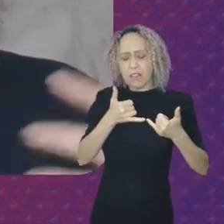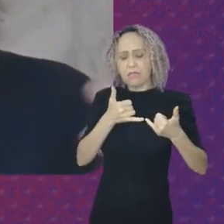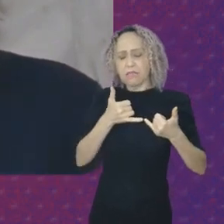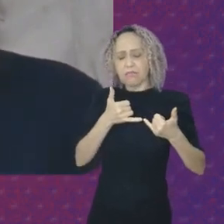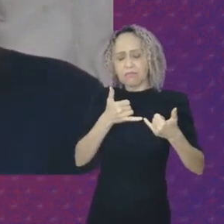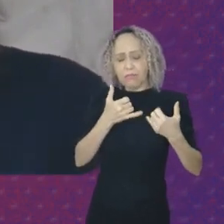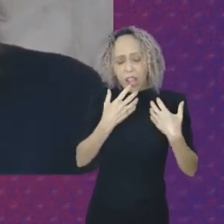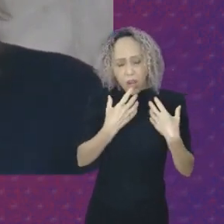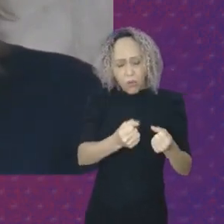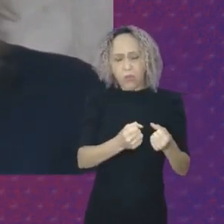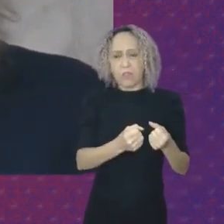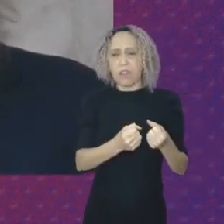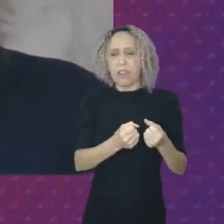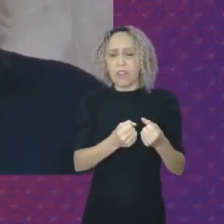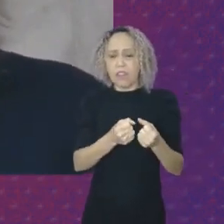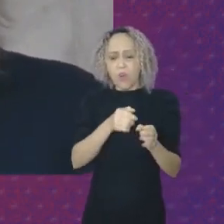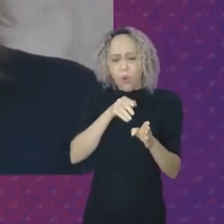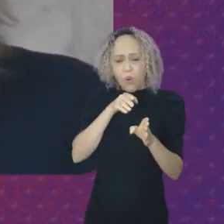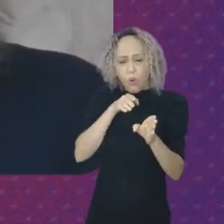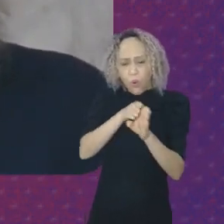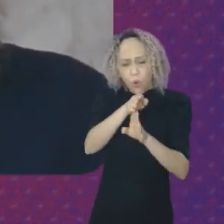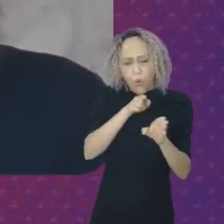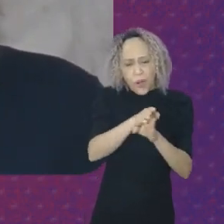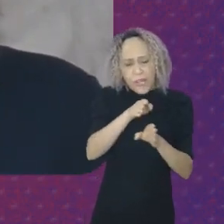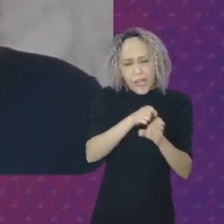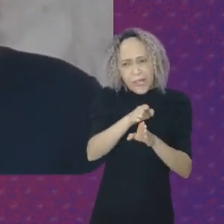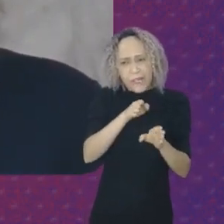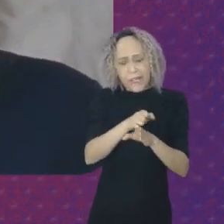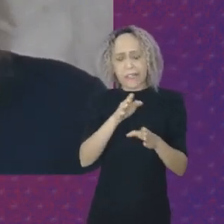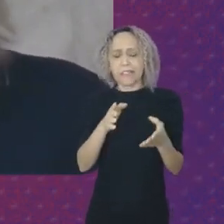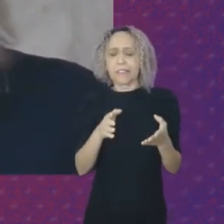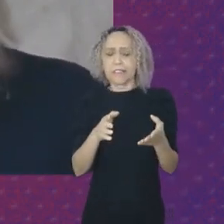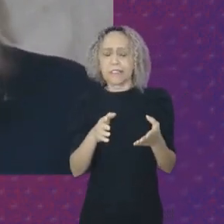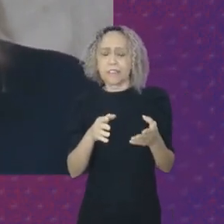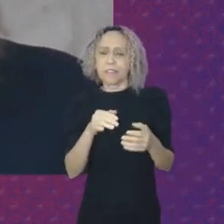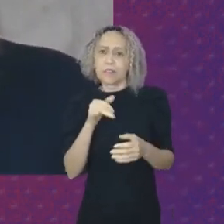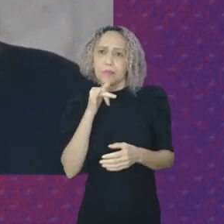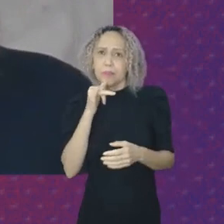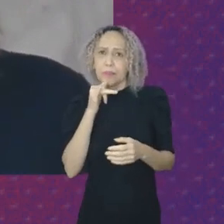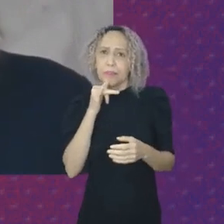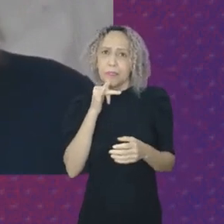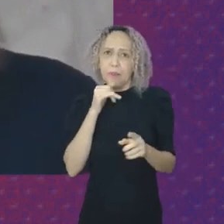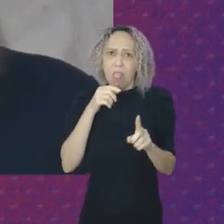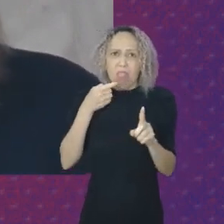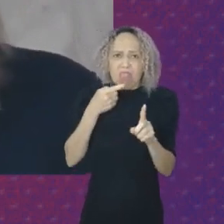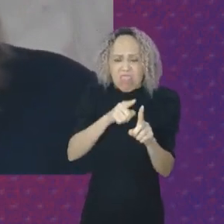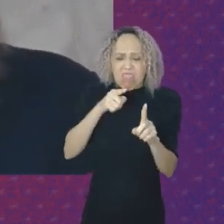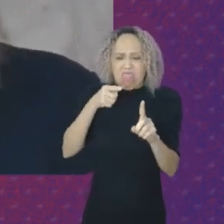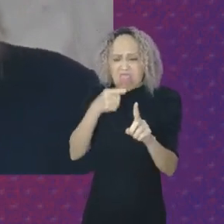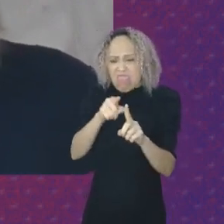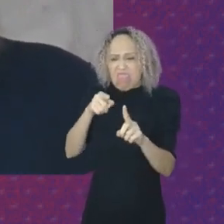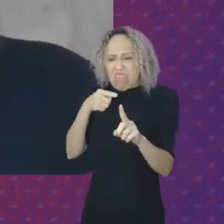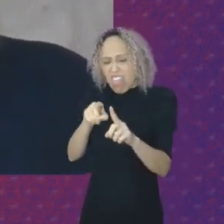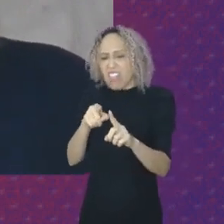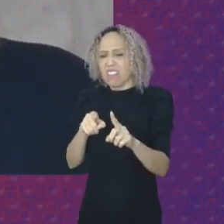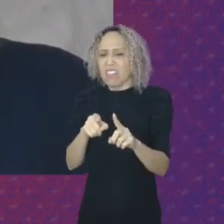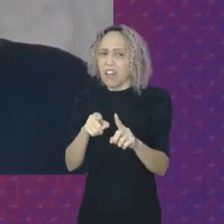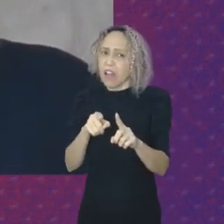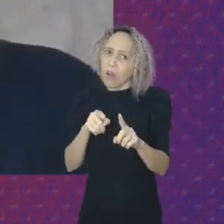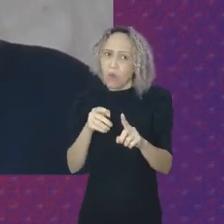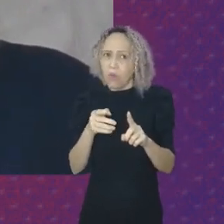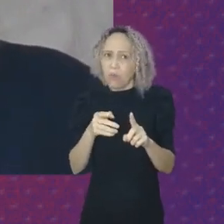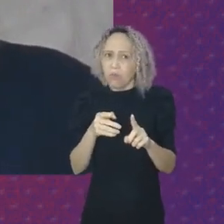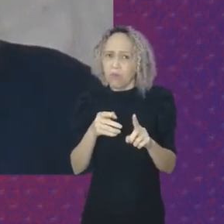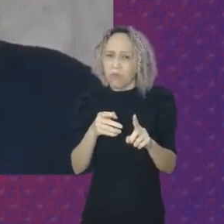as novas formas de violência, sobre stalking, perseguição digital,